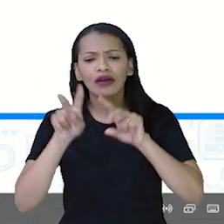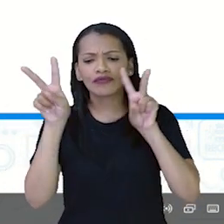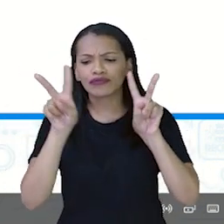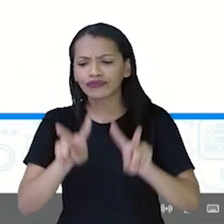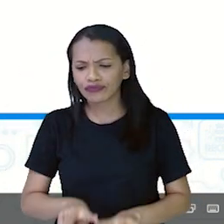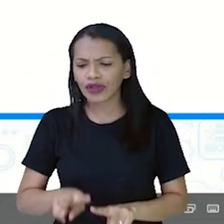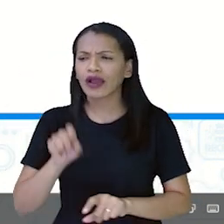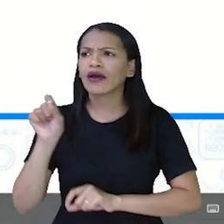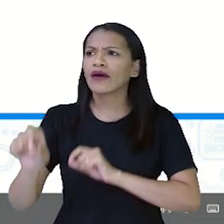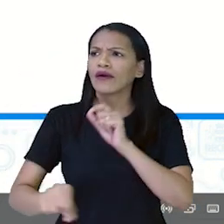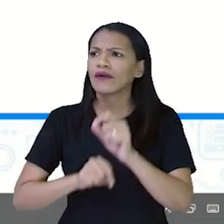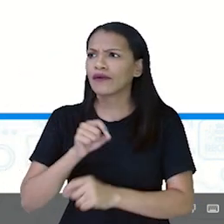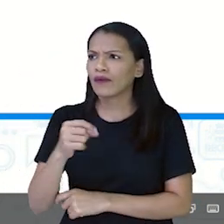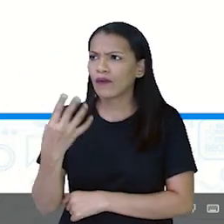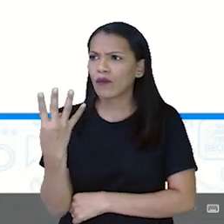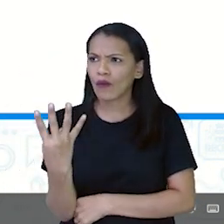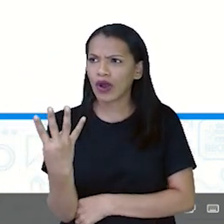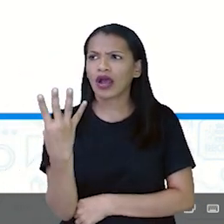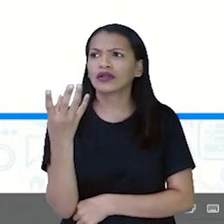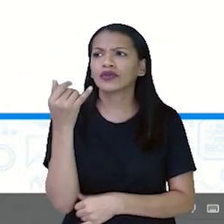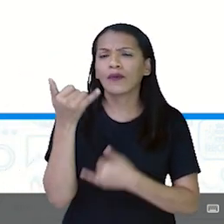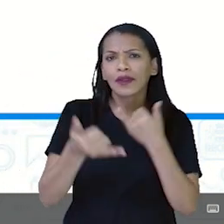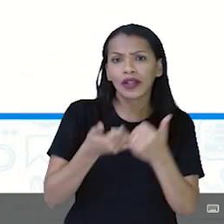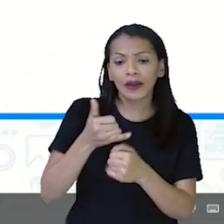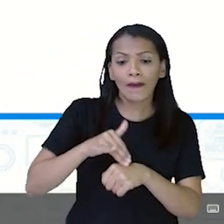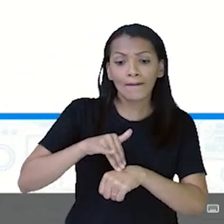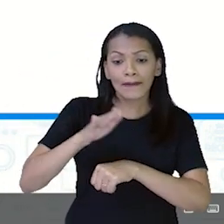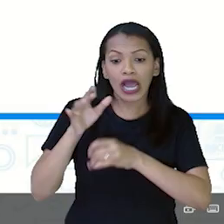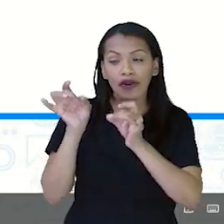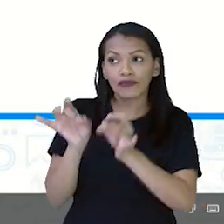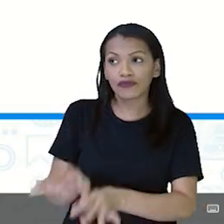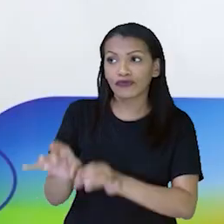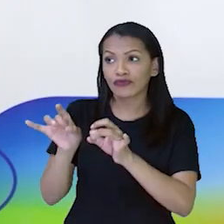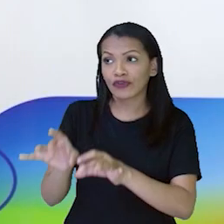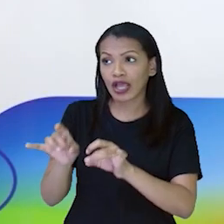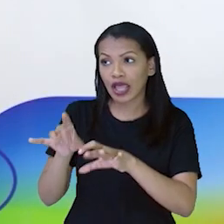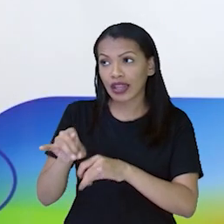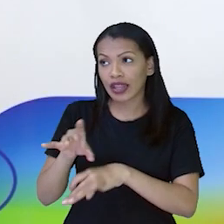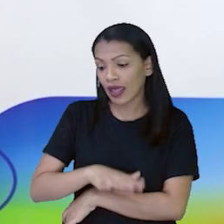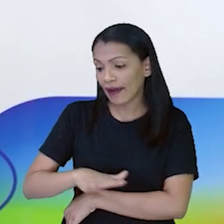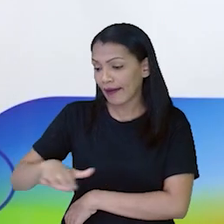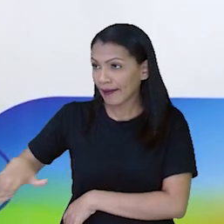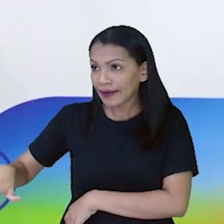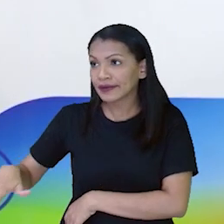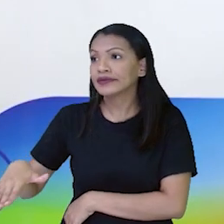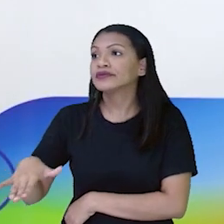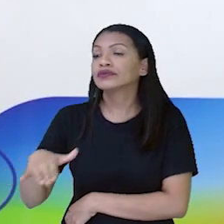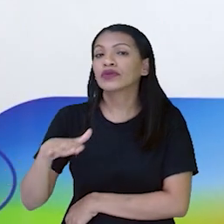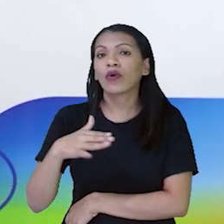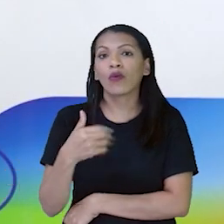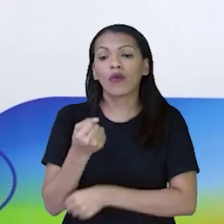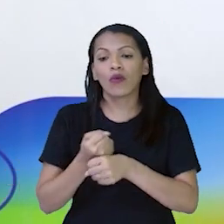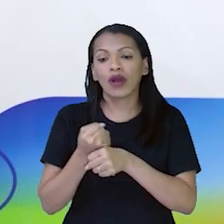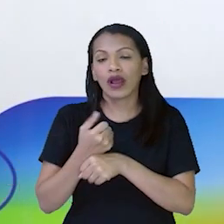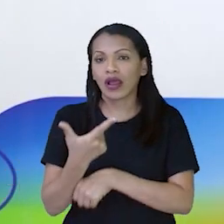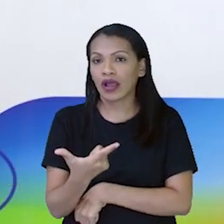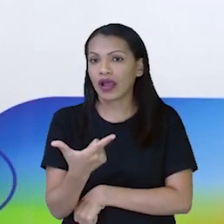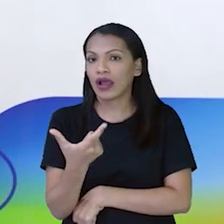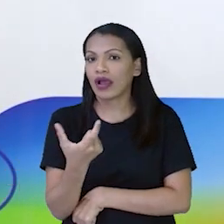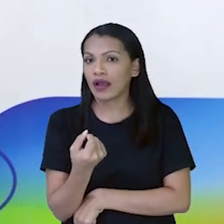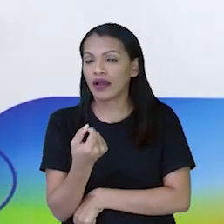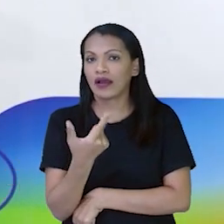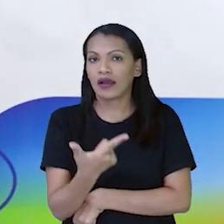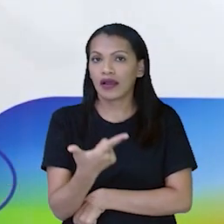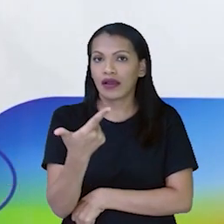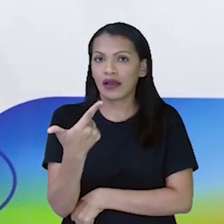das Crianças no ano de 2021. Polêmica que eu vou gerar agora, professora Abigail. Brinquedo favorito. Gente, eu não